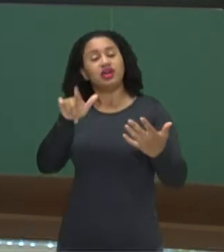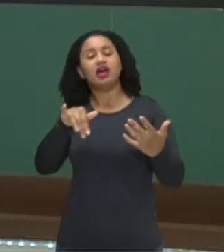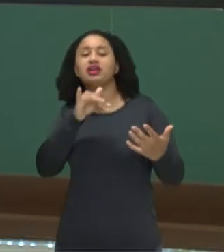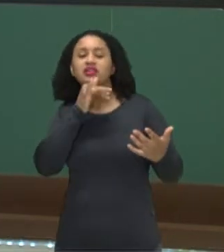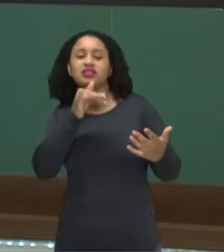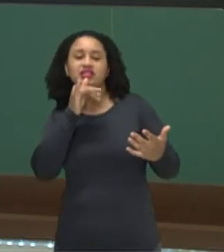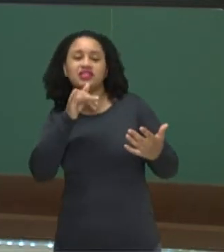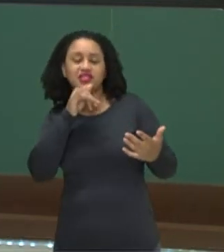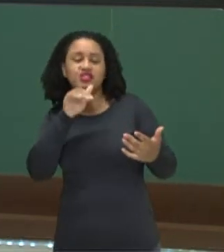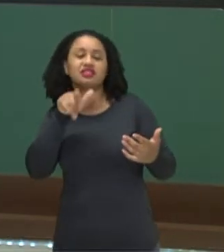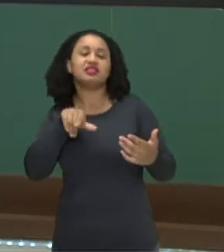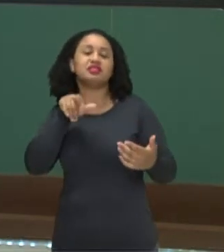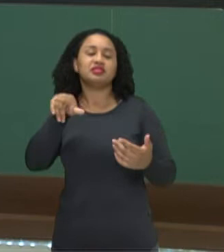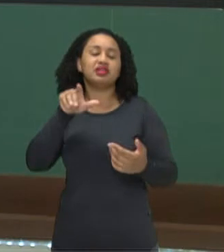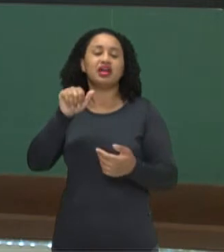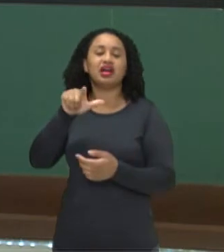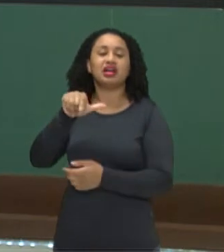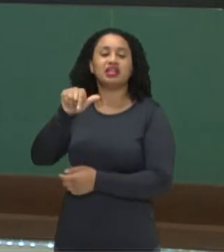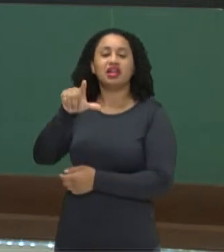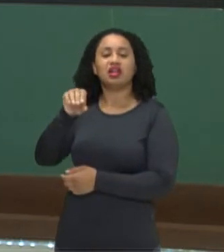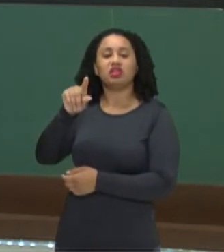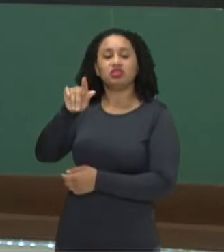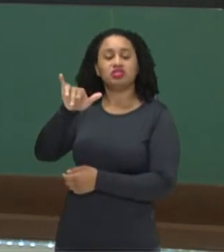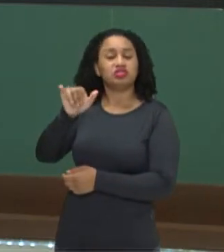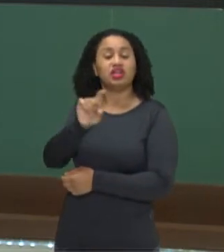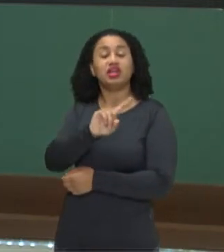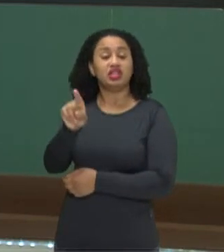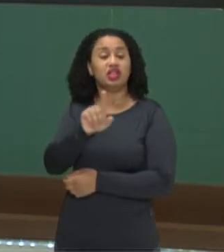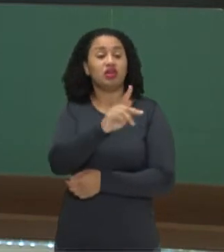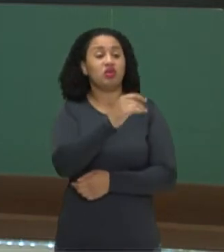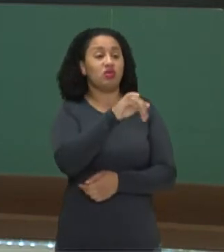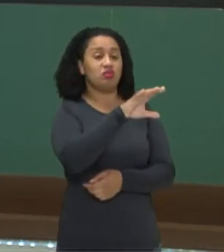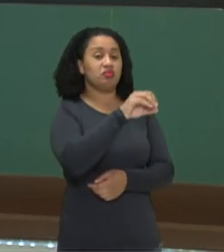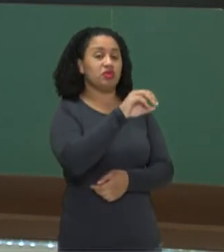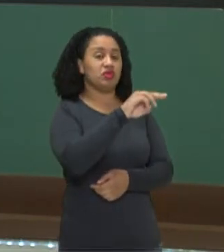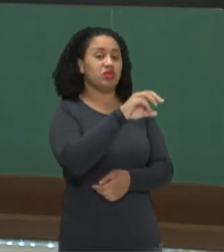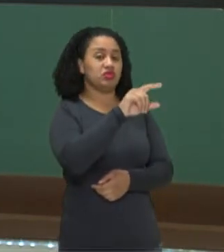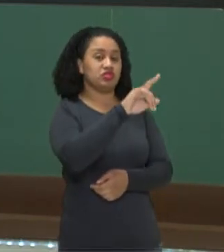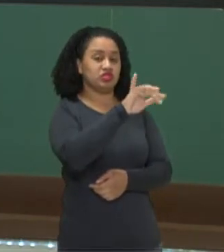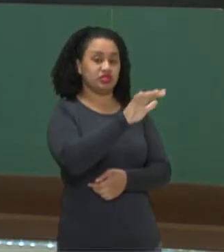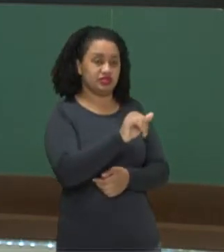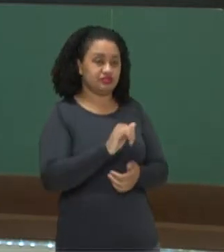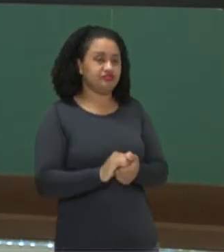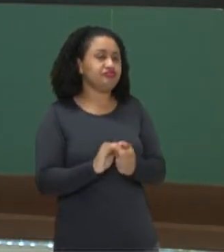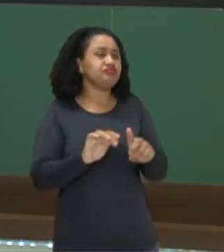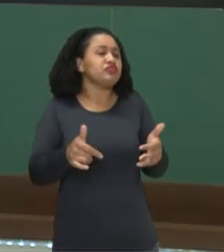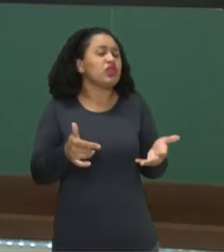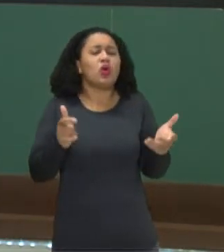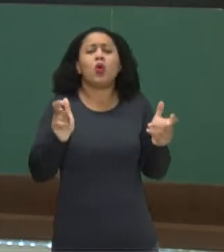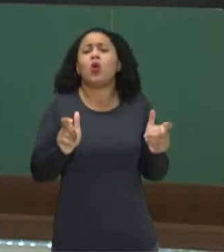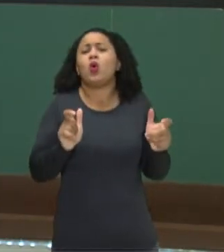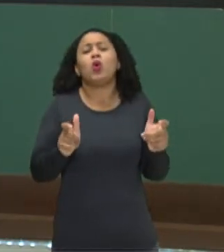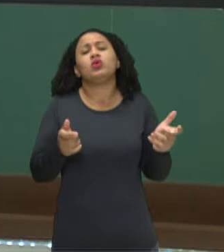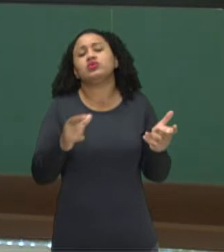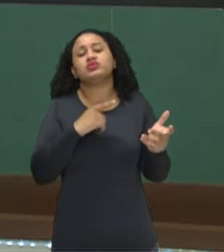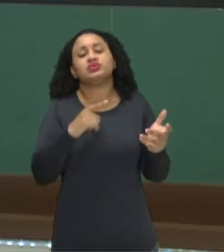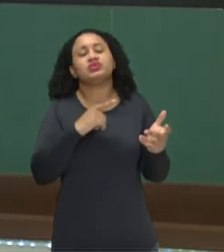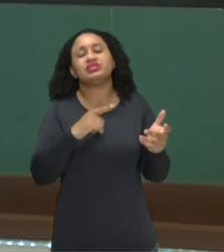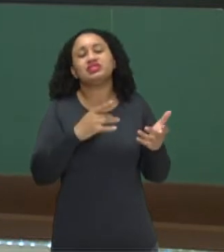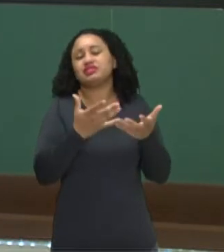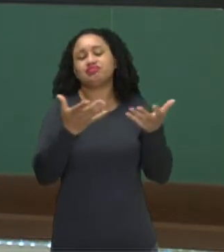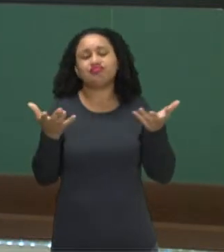de analogia e não homologia. Então, da onde, né, que vêm esses